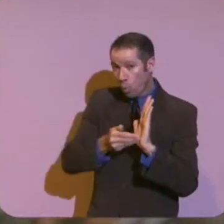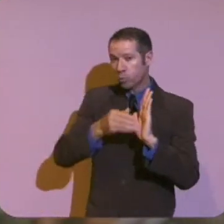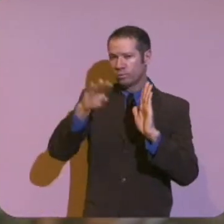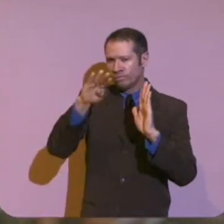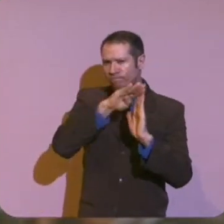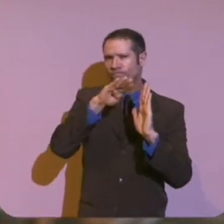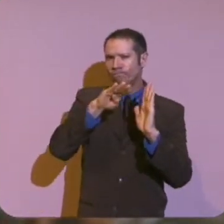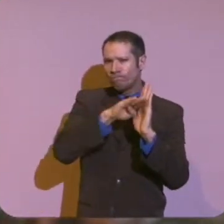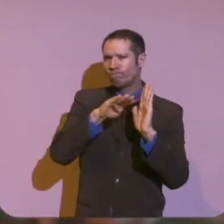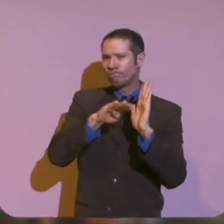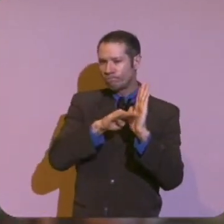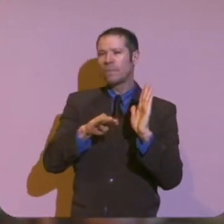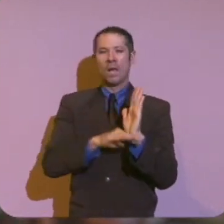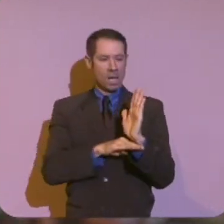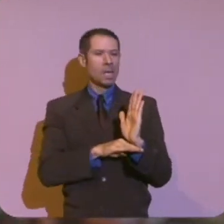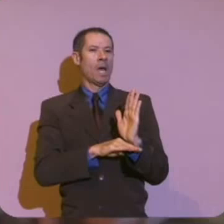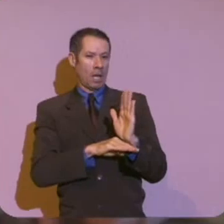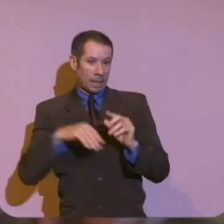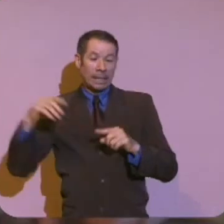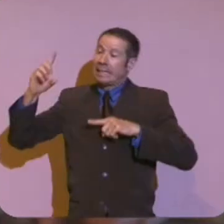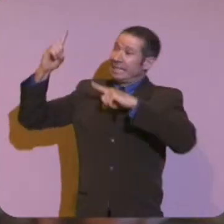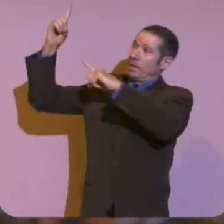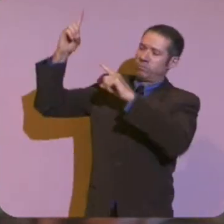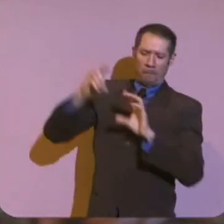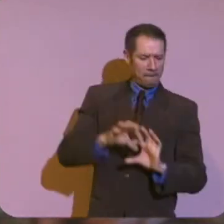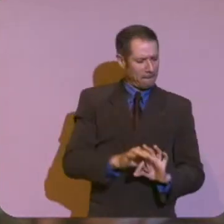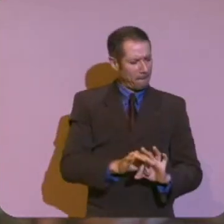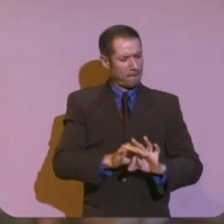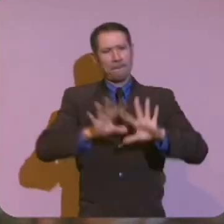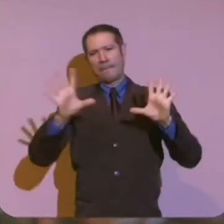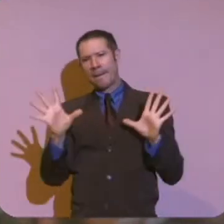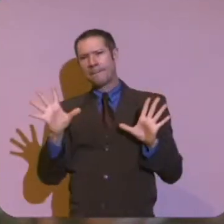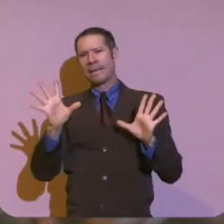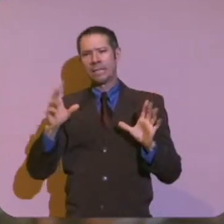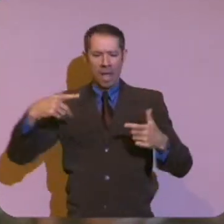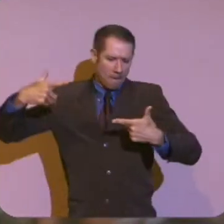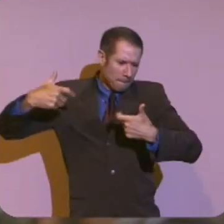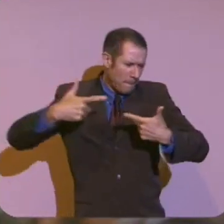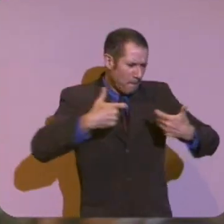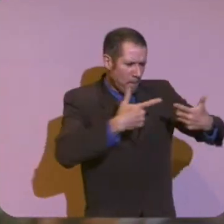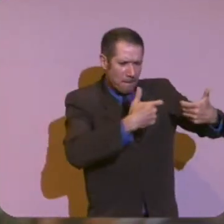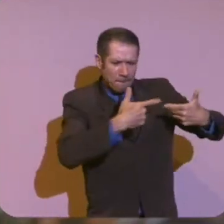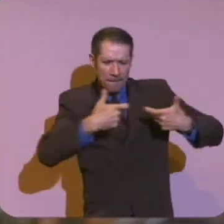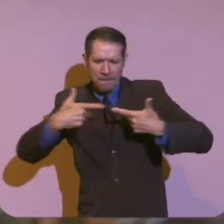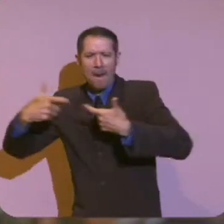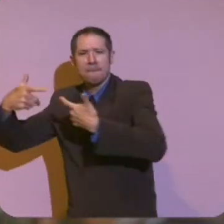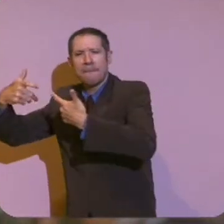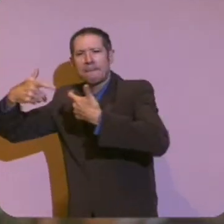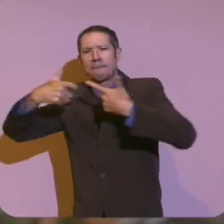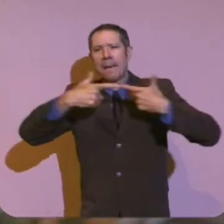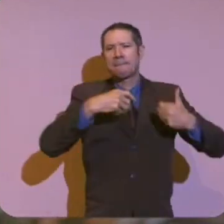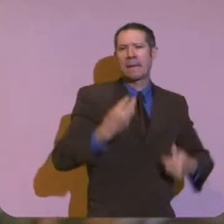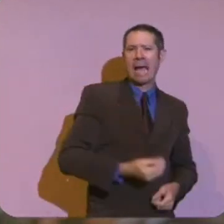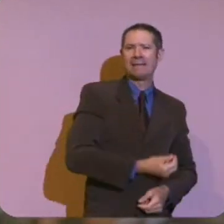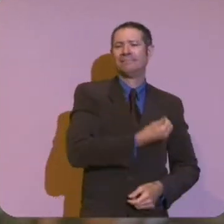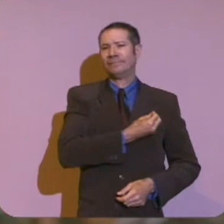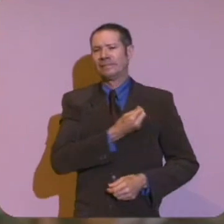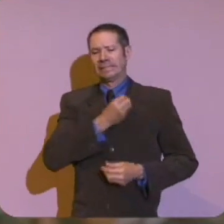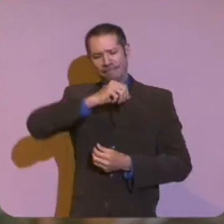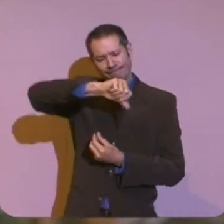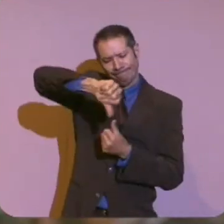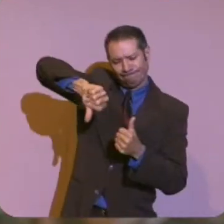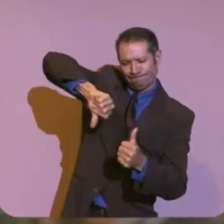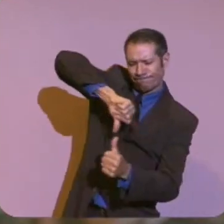processo de Deus permitir que essas batalhas da vida tomassem uma forma